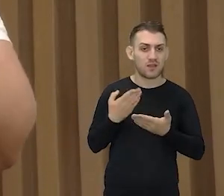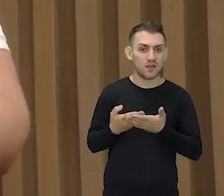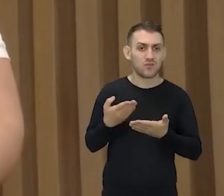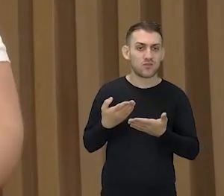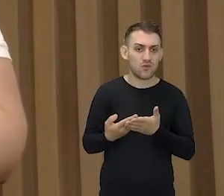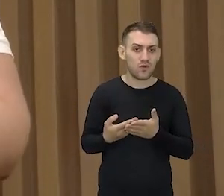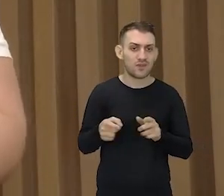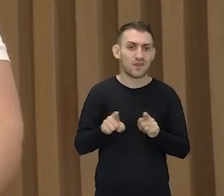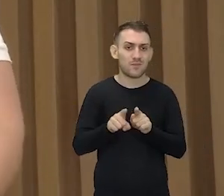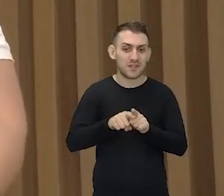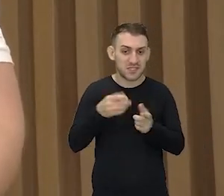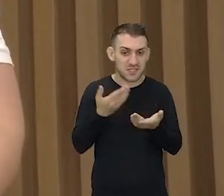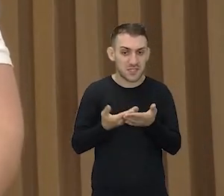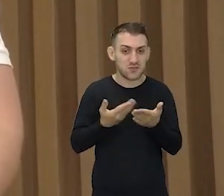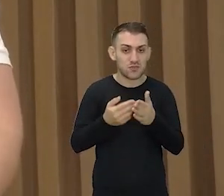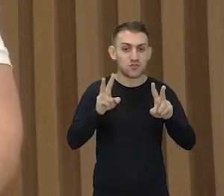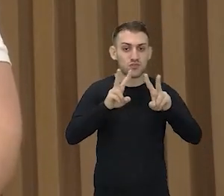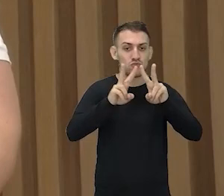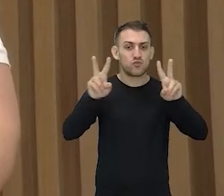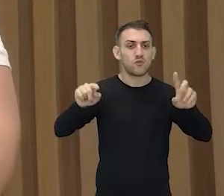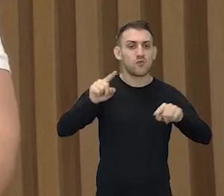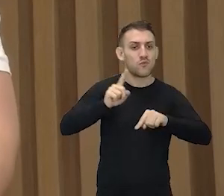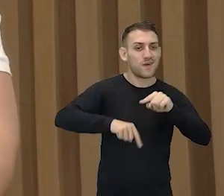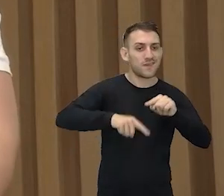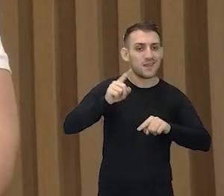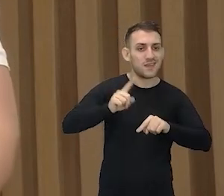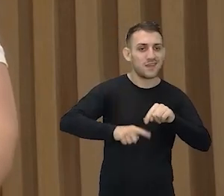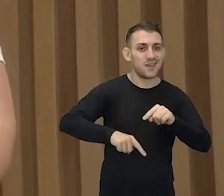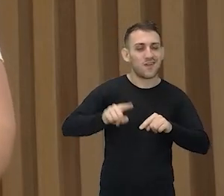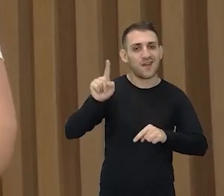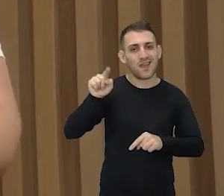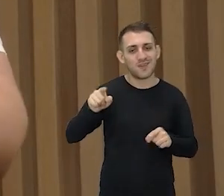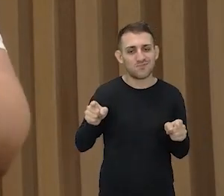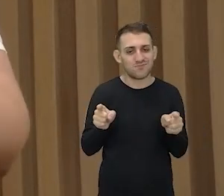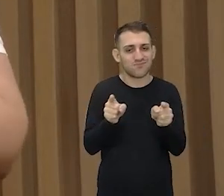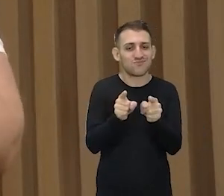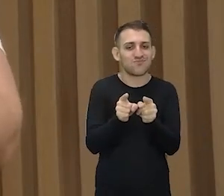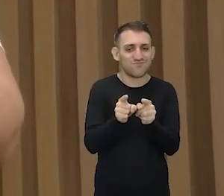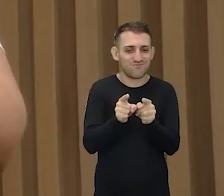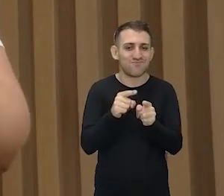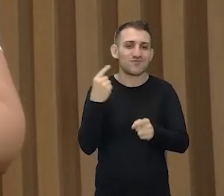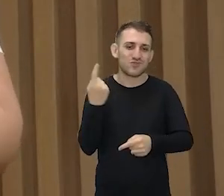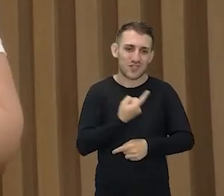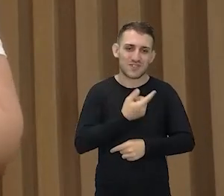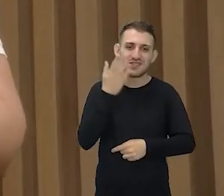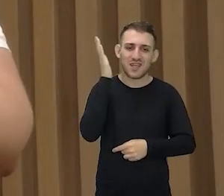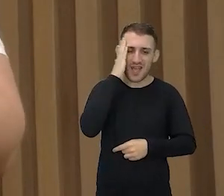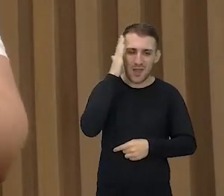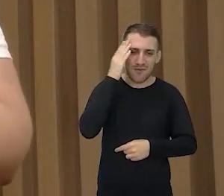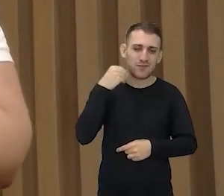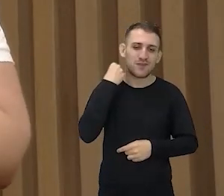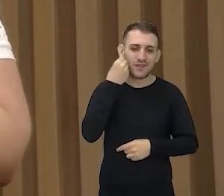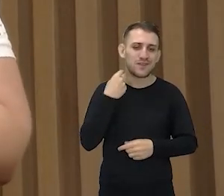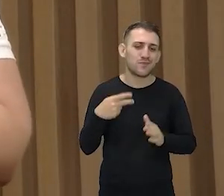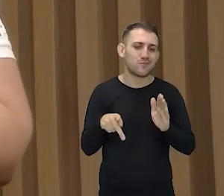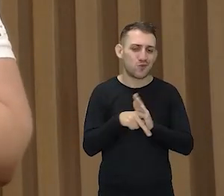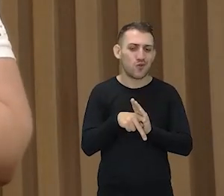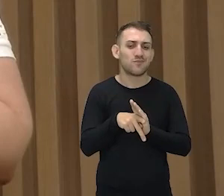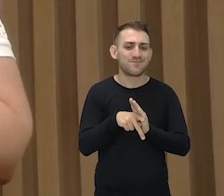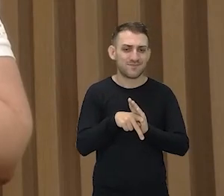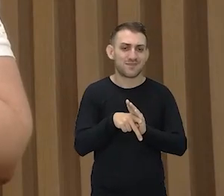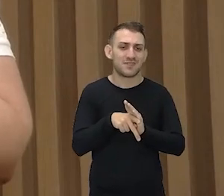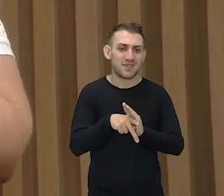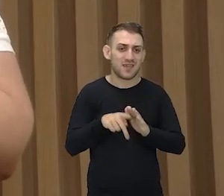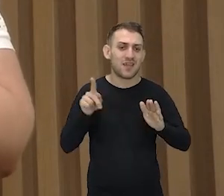e de estudo em relação a esse material é muito curto, né? A gente sabe pela nossa experiência na rede